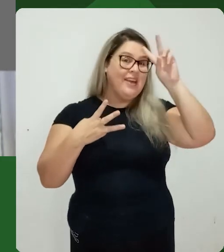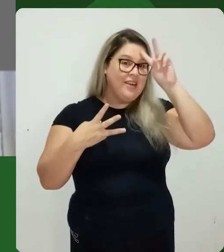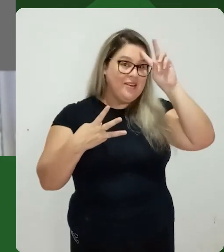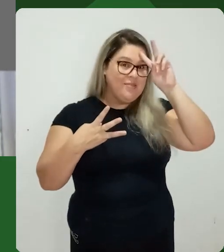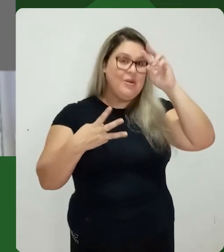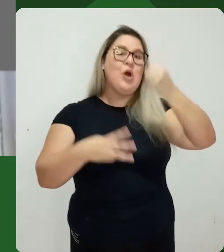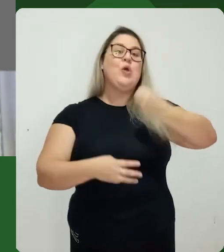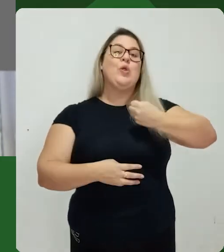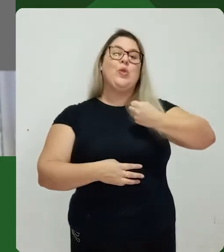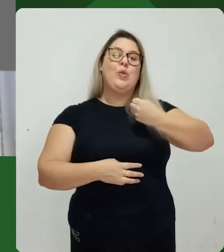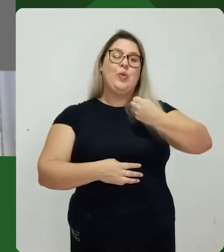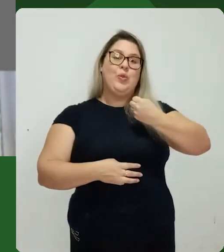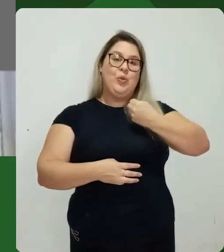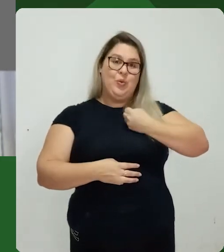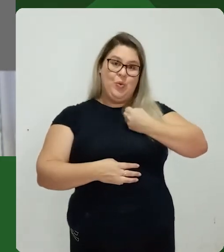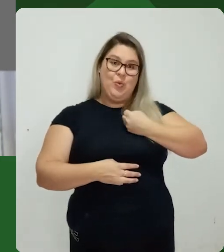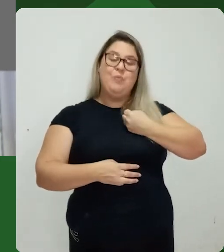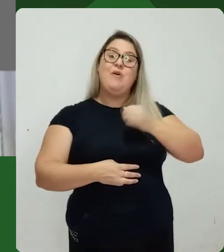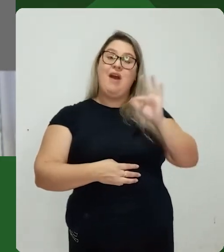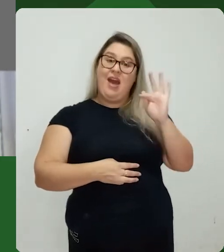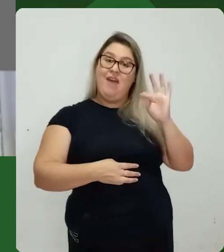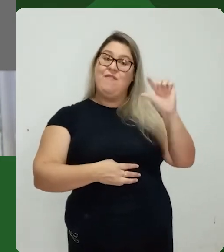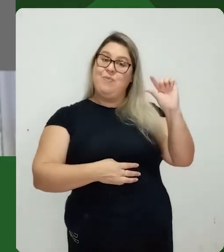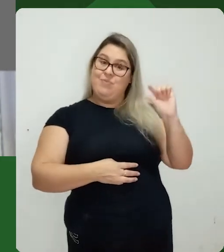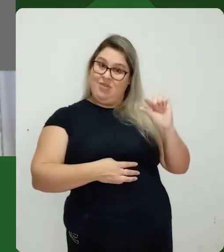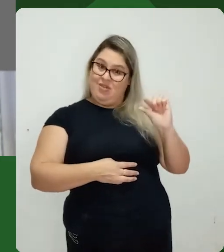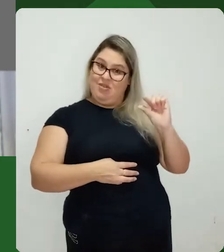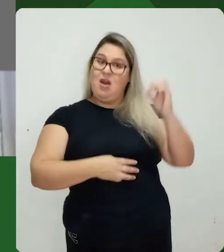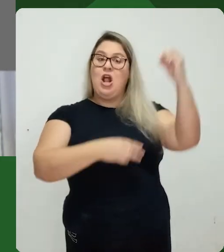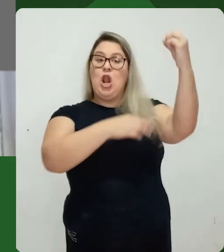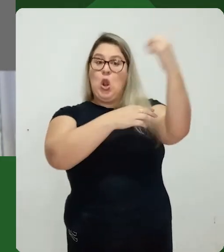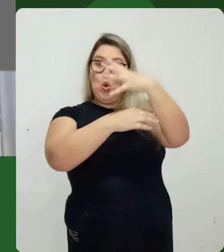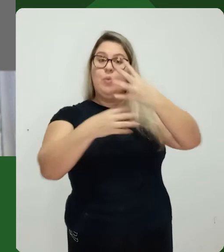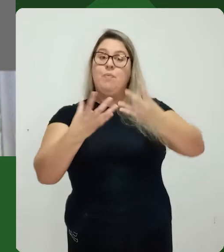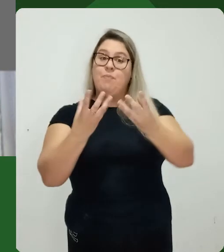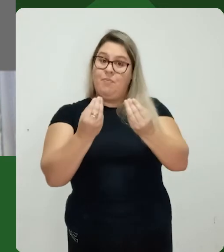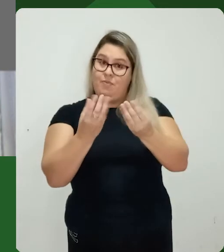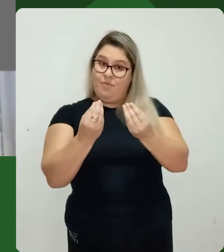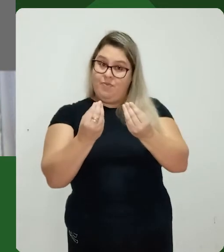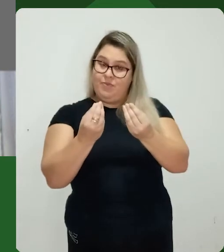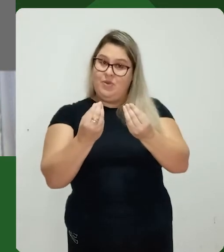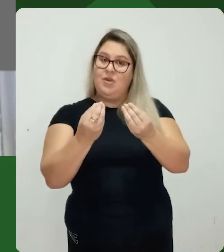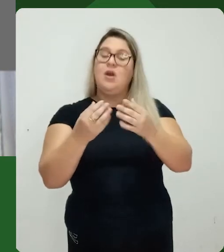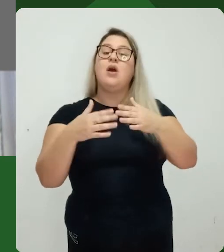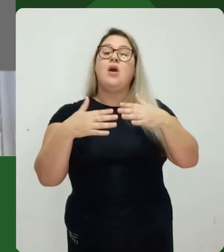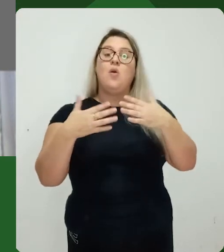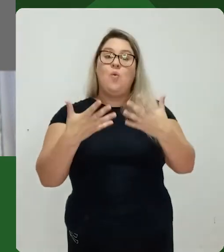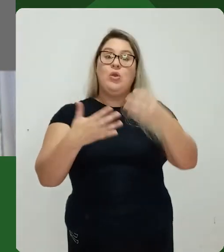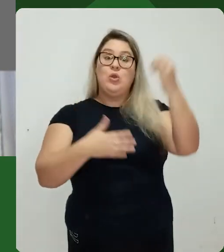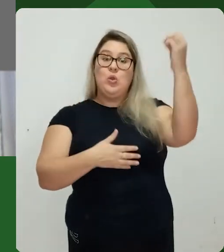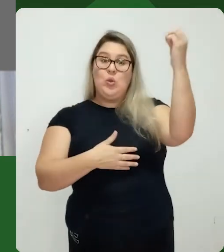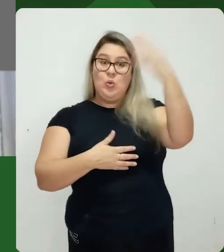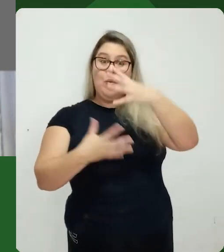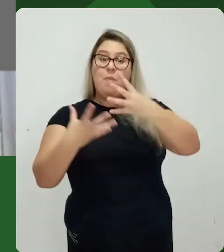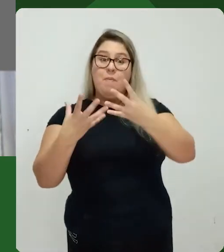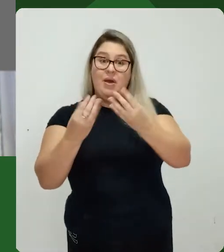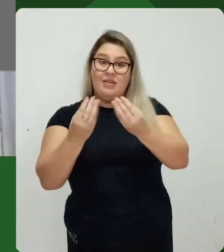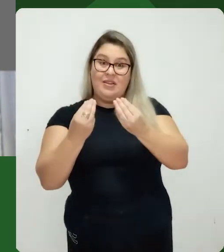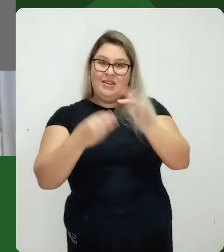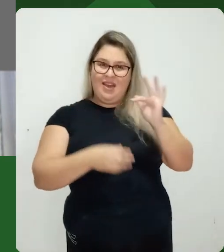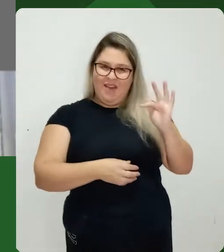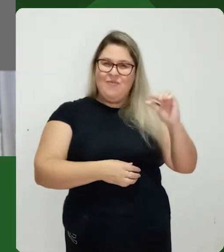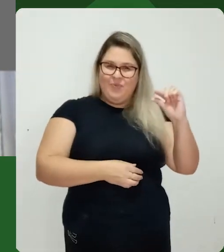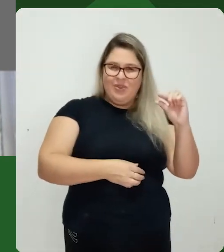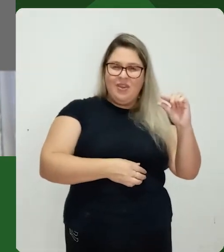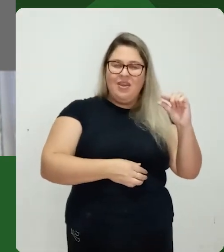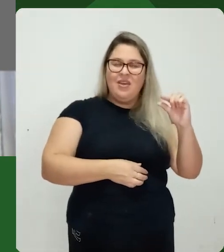acrescentar ainda mais uma variável, tá? Então, lembra, né? O númerozinho, o F pequeno, está entrando muita luz. E